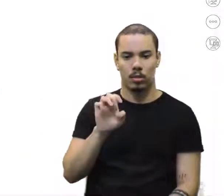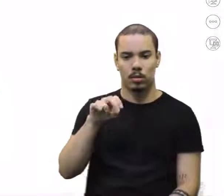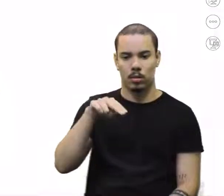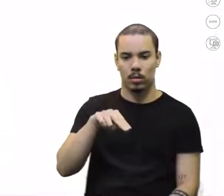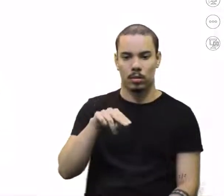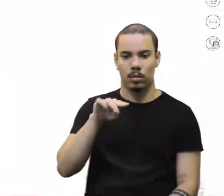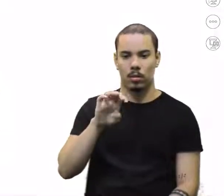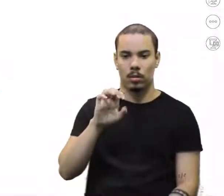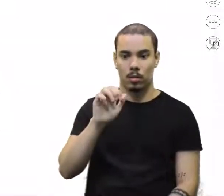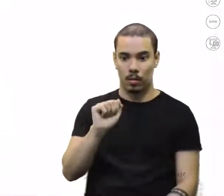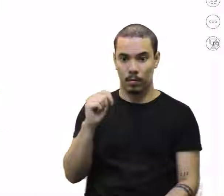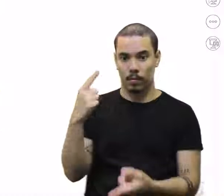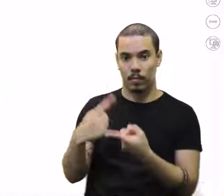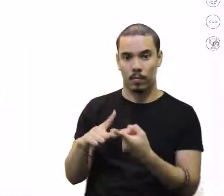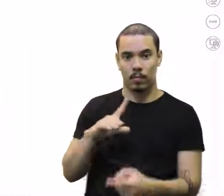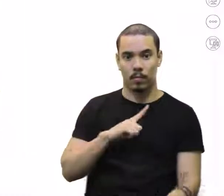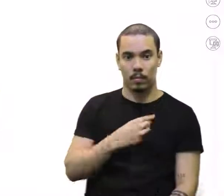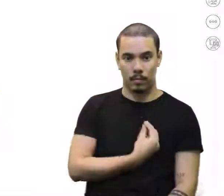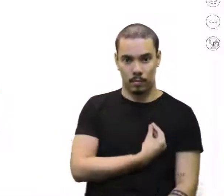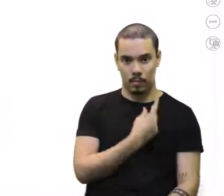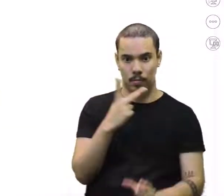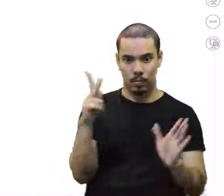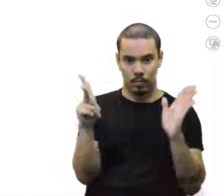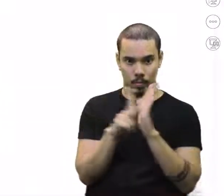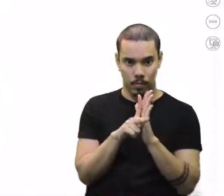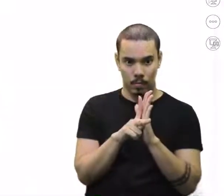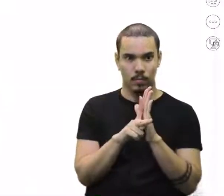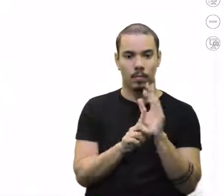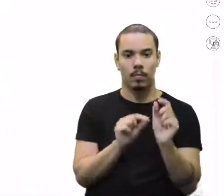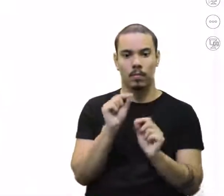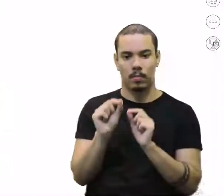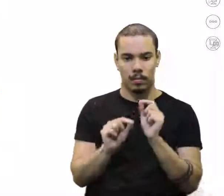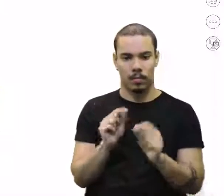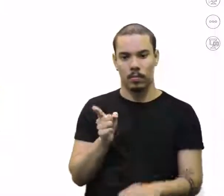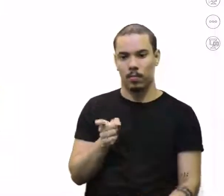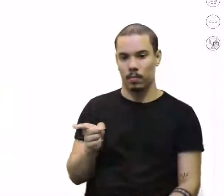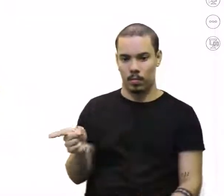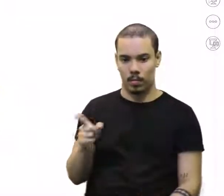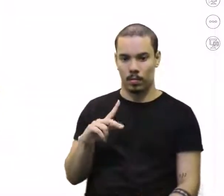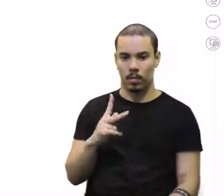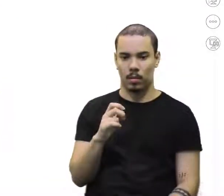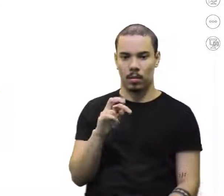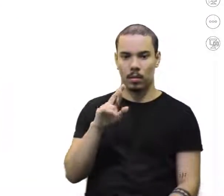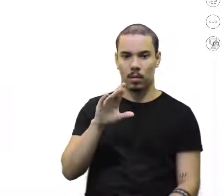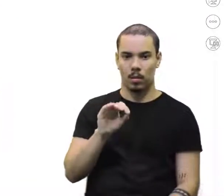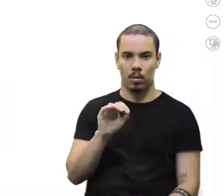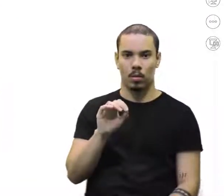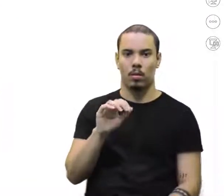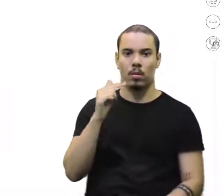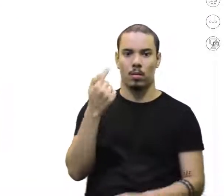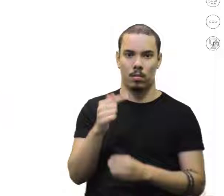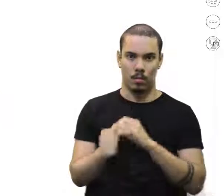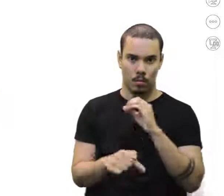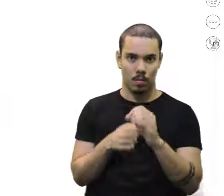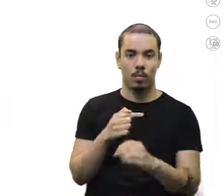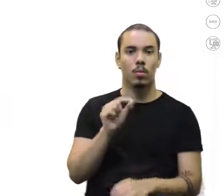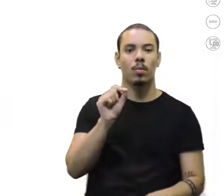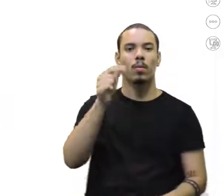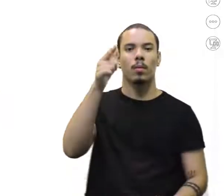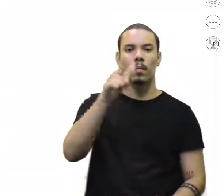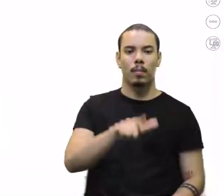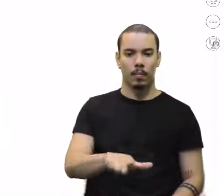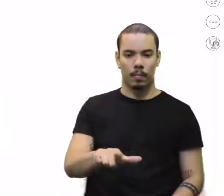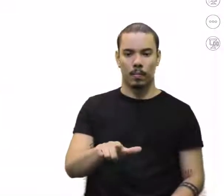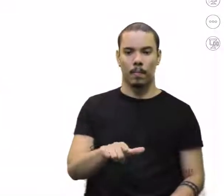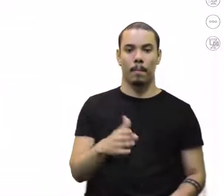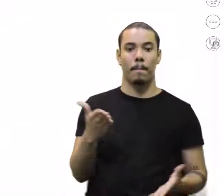porque eu tenho a presença de heteroátomo. O que mais que a gente pode observar? Agora a gente vai